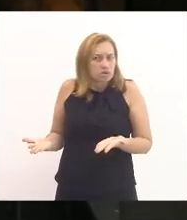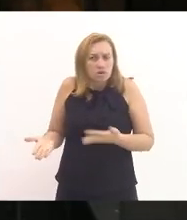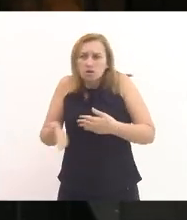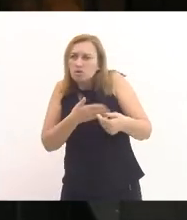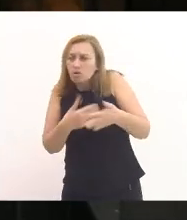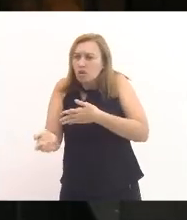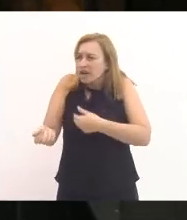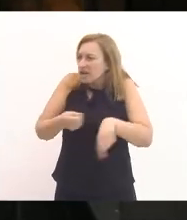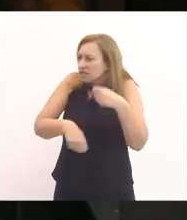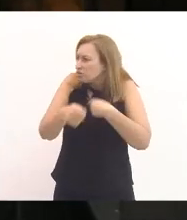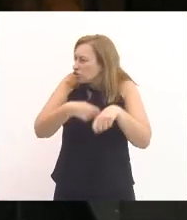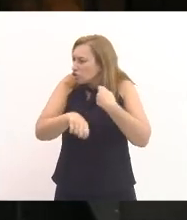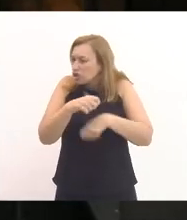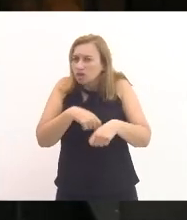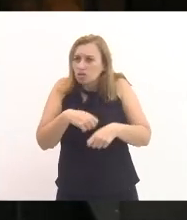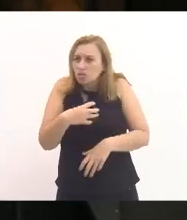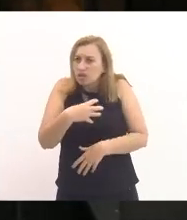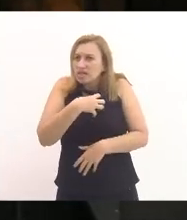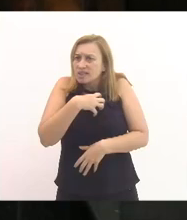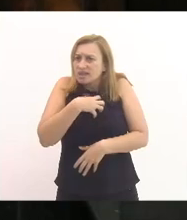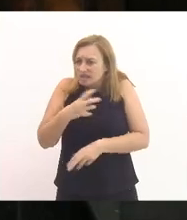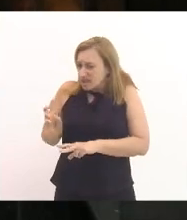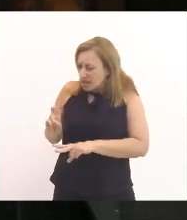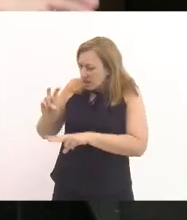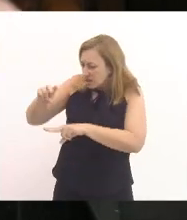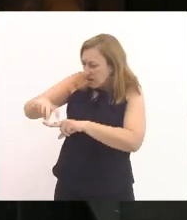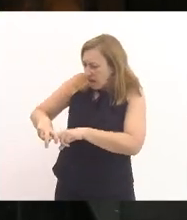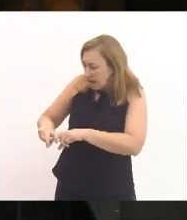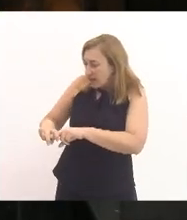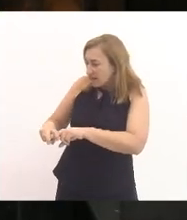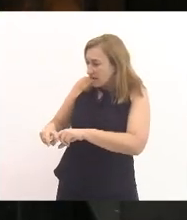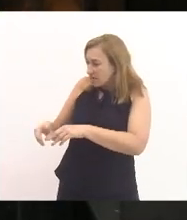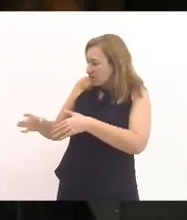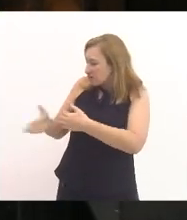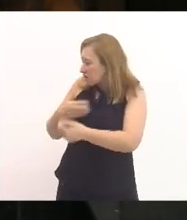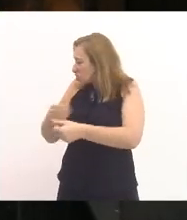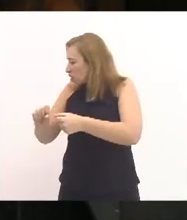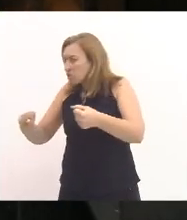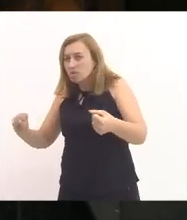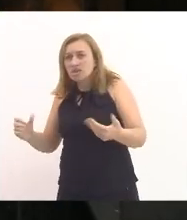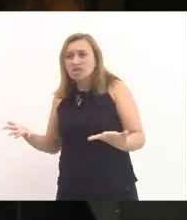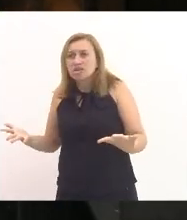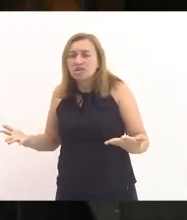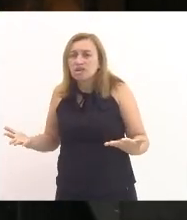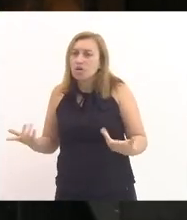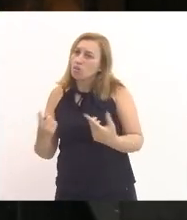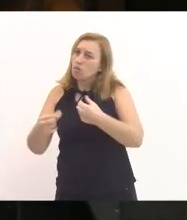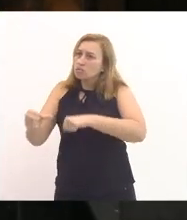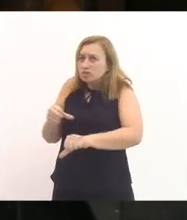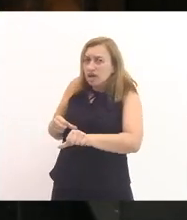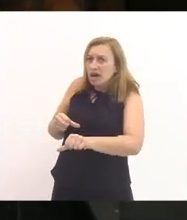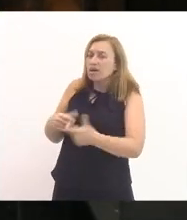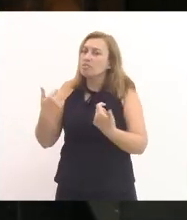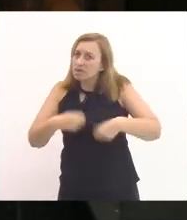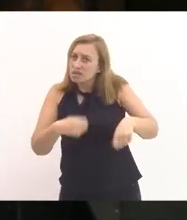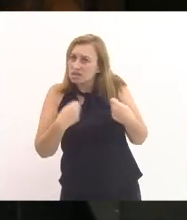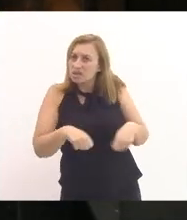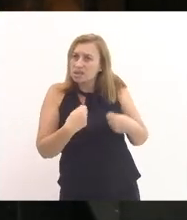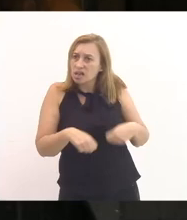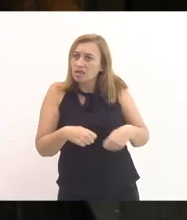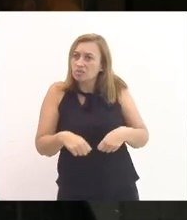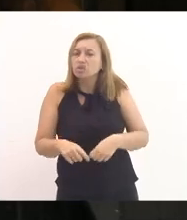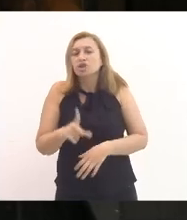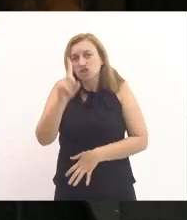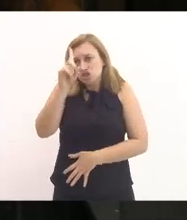aí qualquer administrador que senti naquela cadeira eu faço o que quiser com servidor e pelo contrário temos de garantir